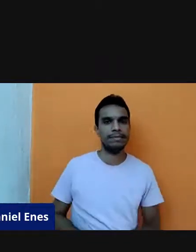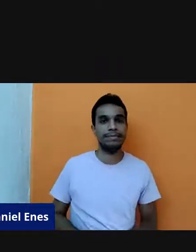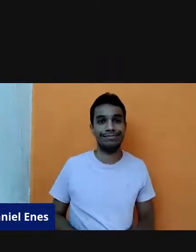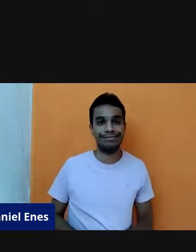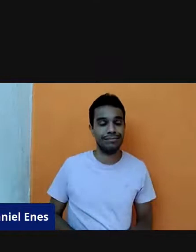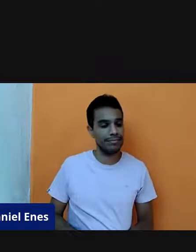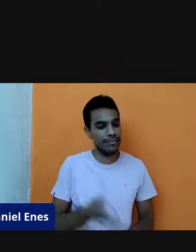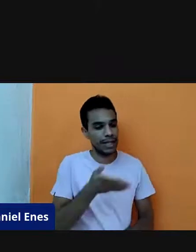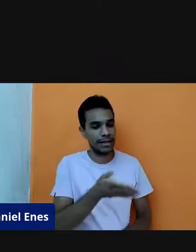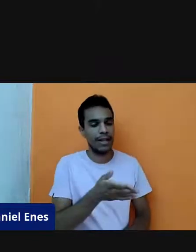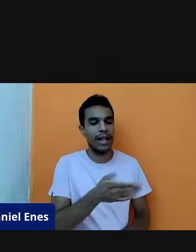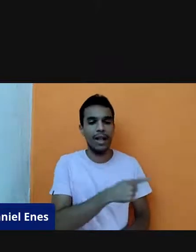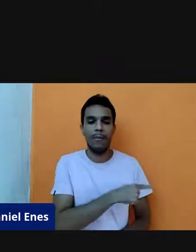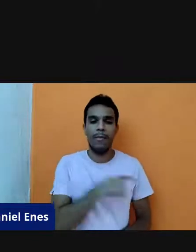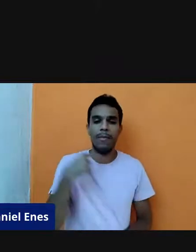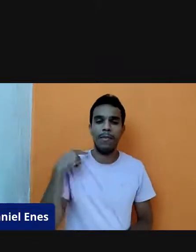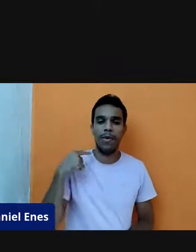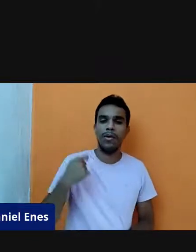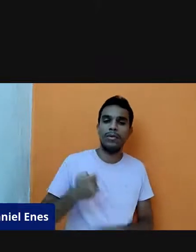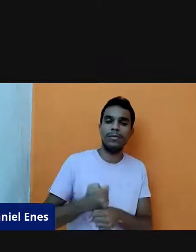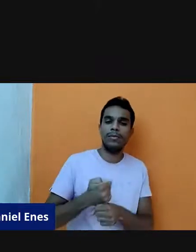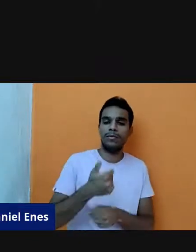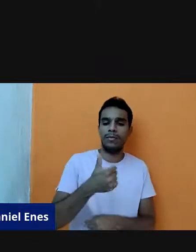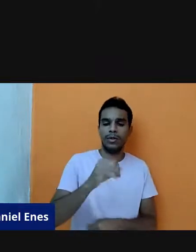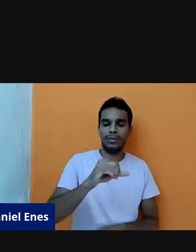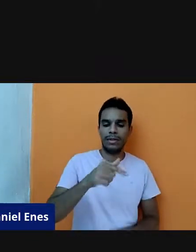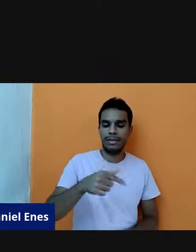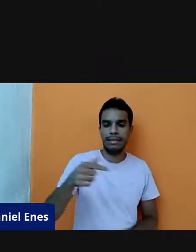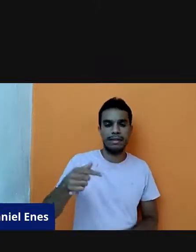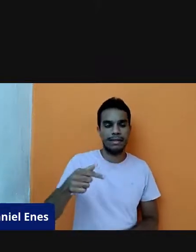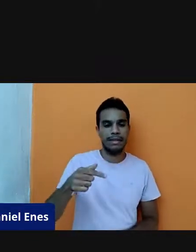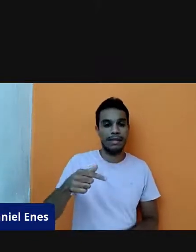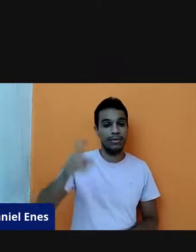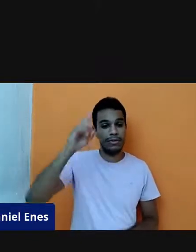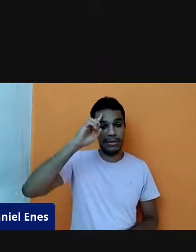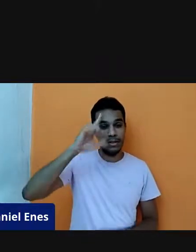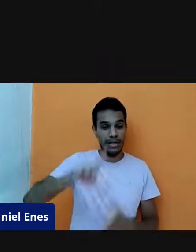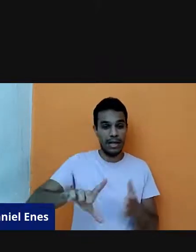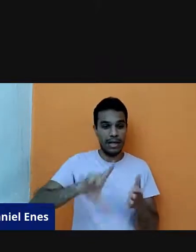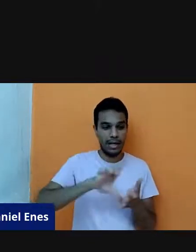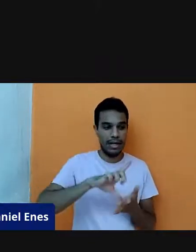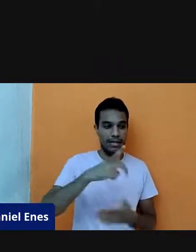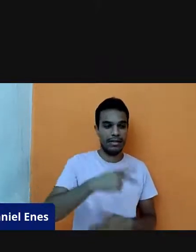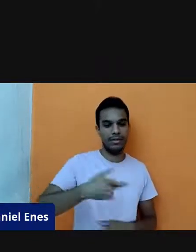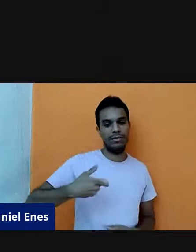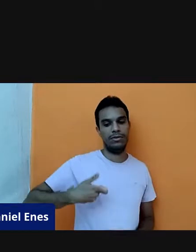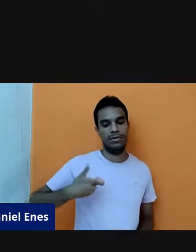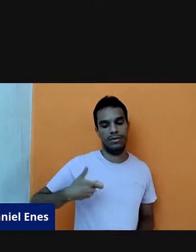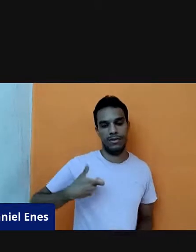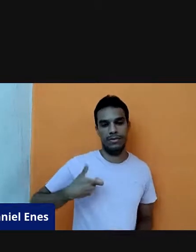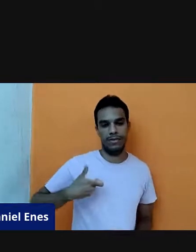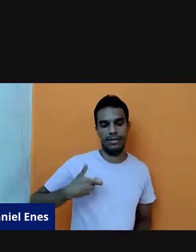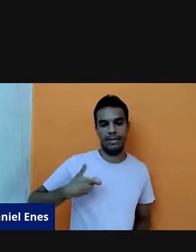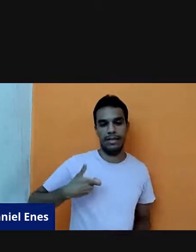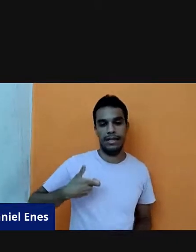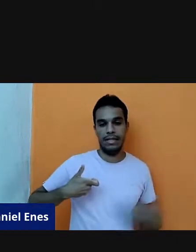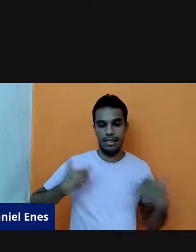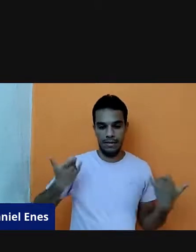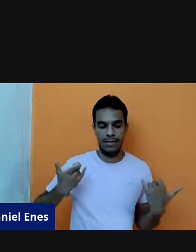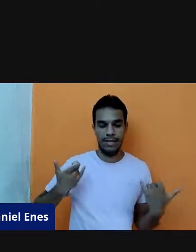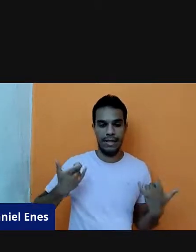Clarice morreu, então, em 1977, um dia antes do seu aniversário, vítima de